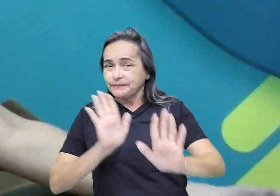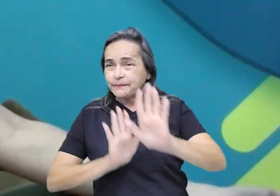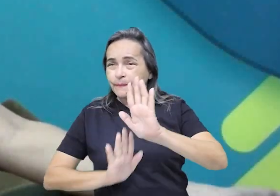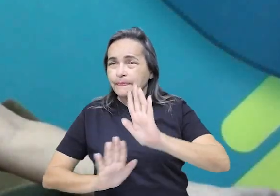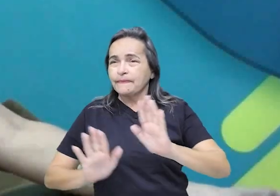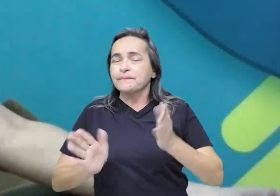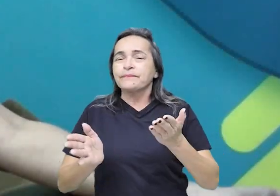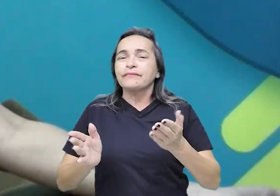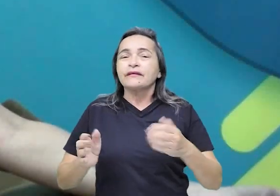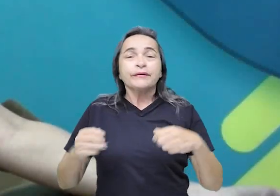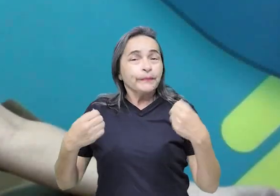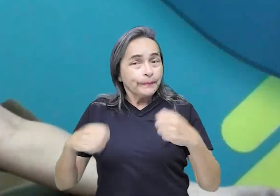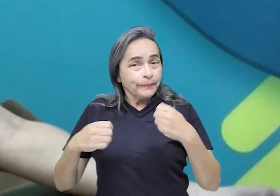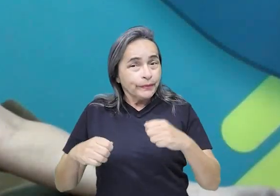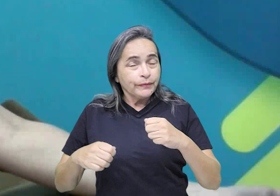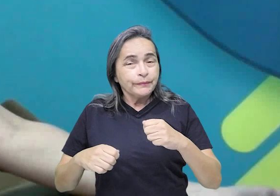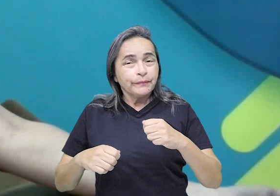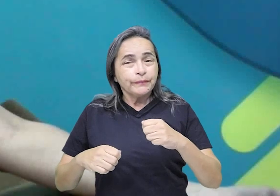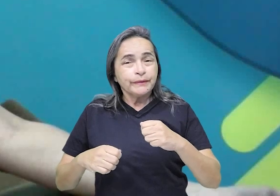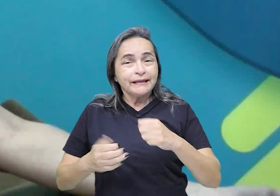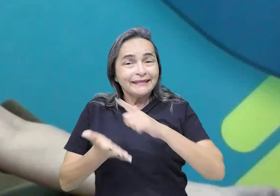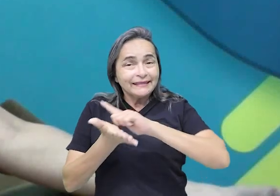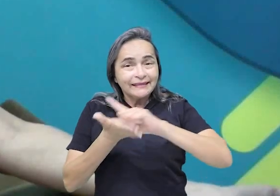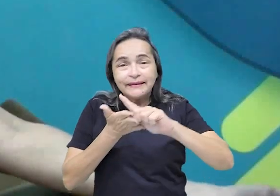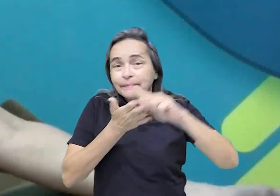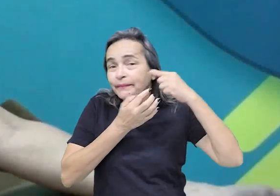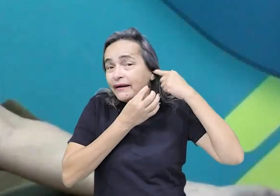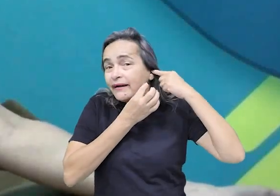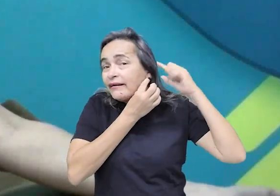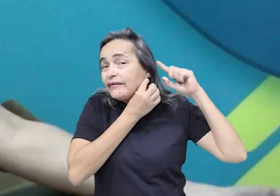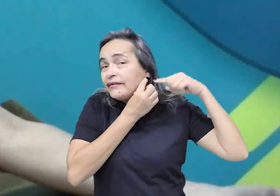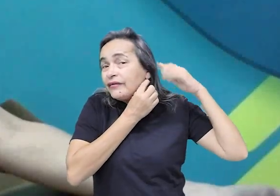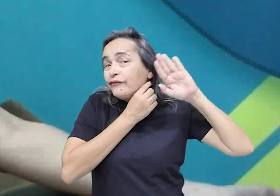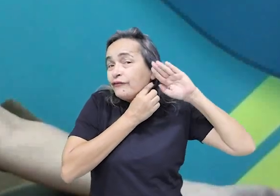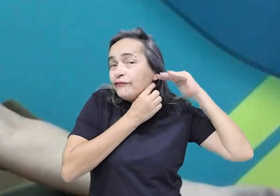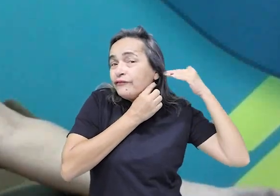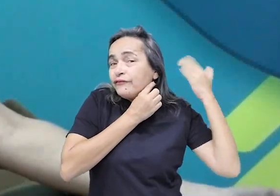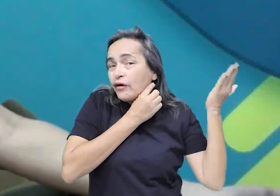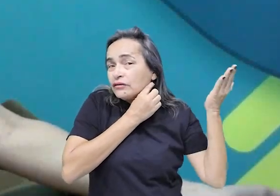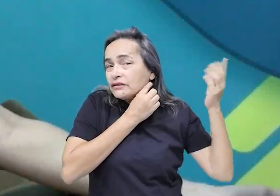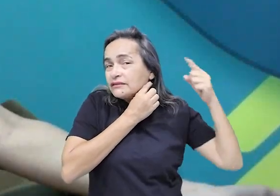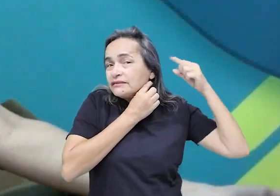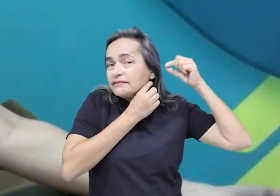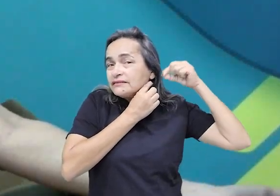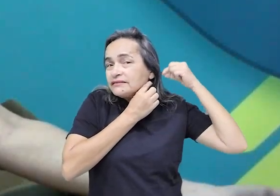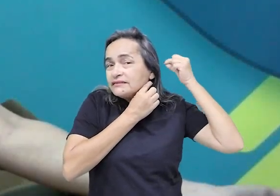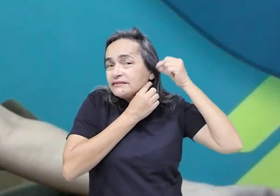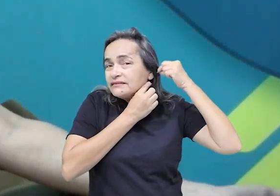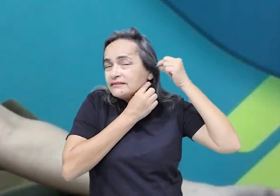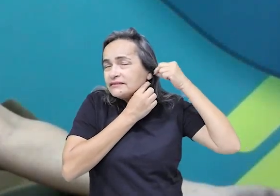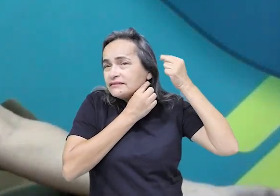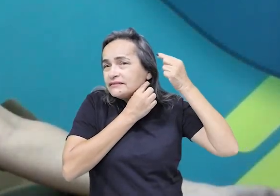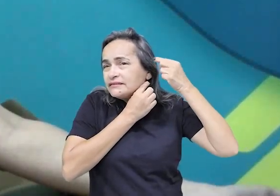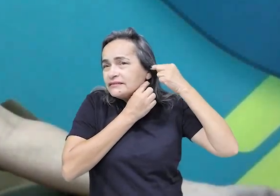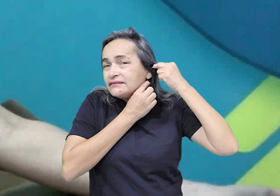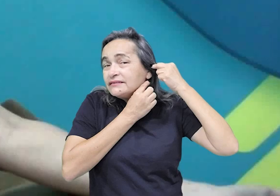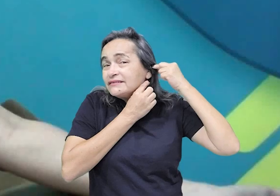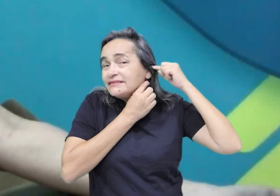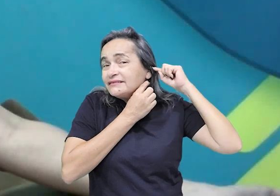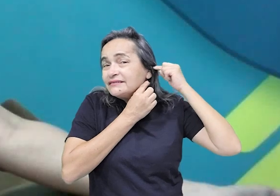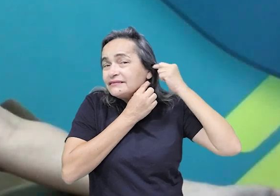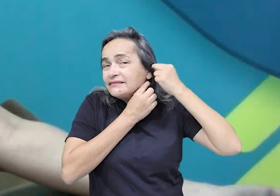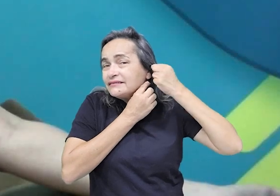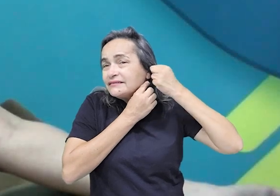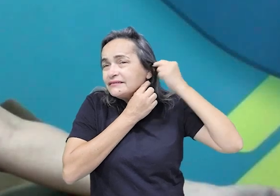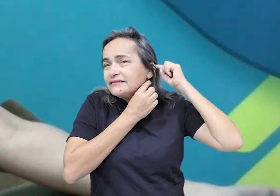ele pode ser usado para limpar aqui, essa região externa. Né? Isso. Quando a gente coloca o dedinho aqui, que tem